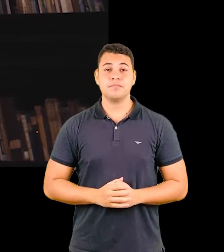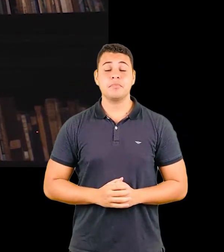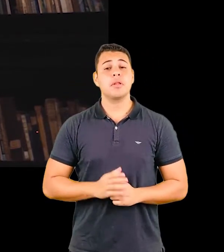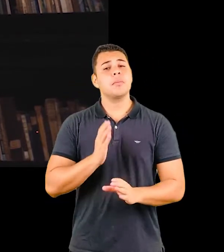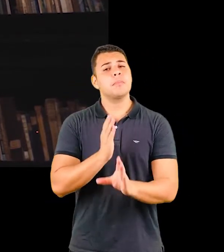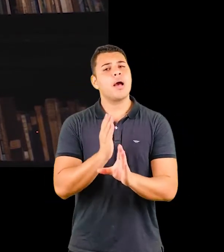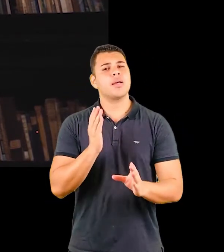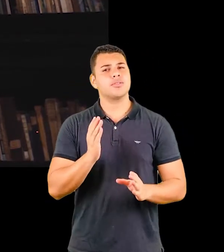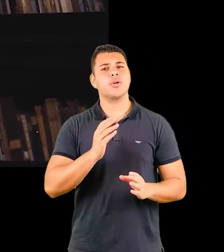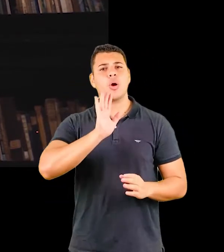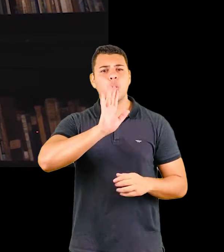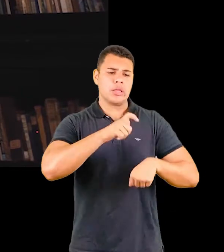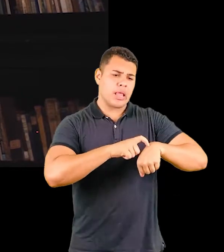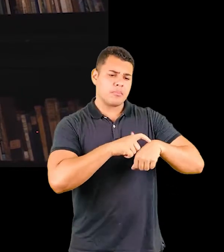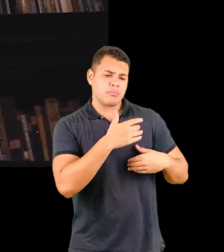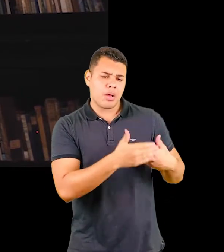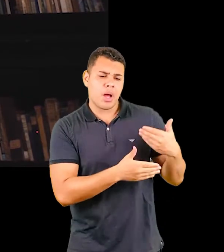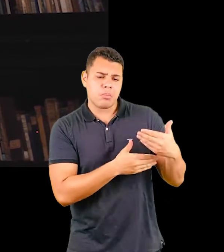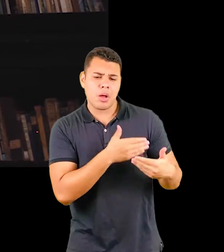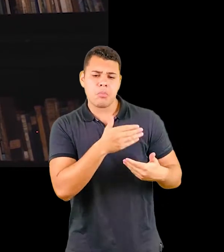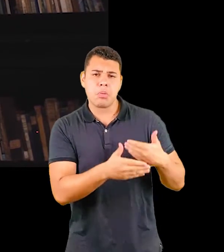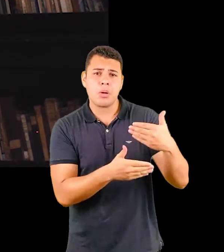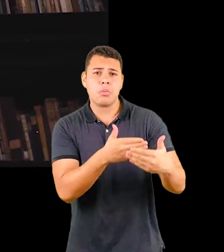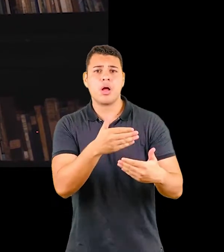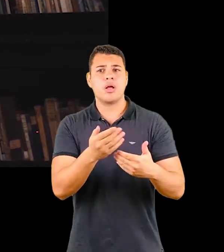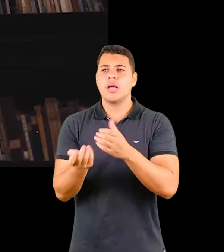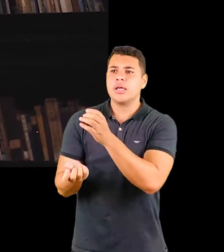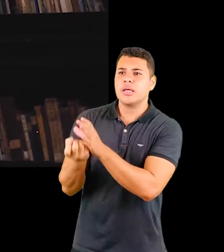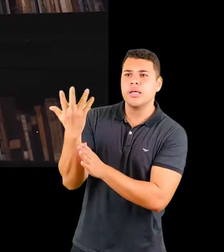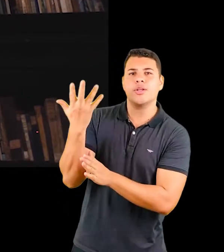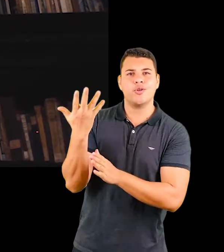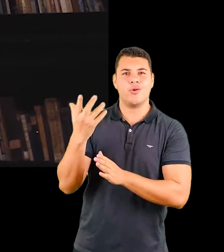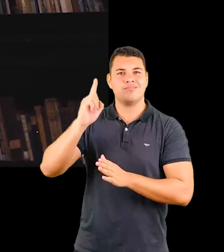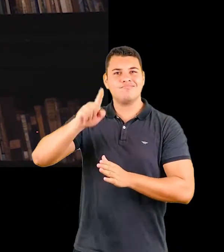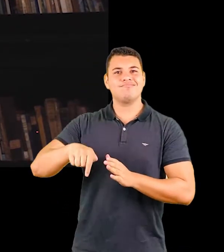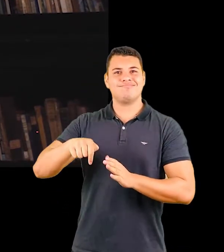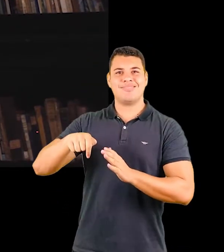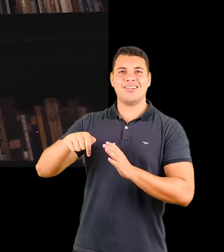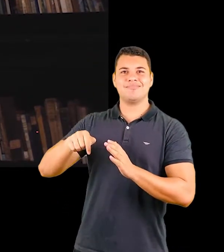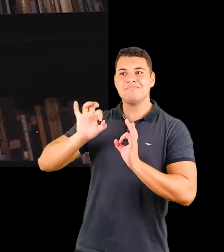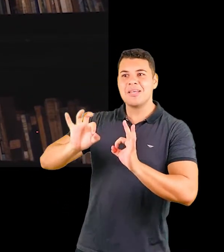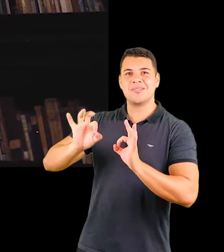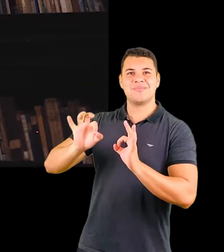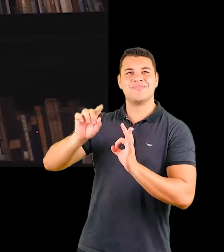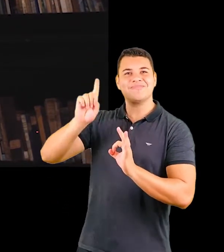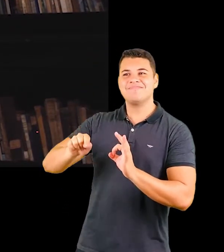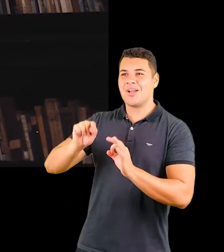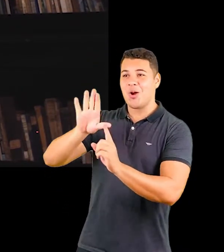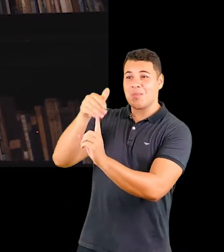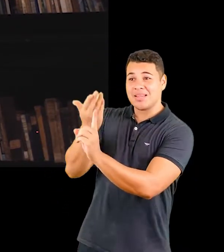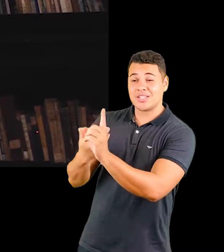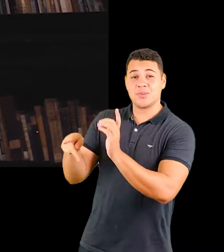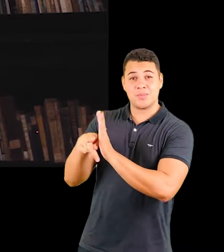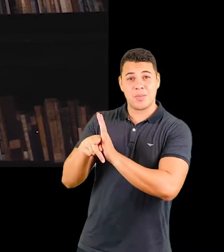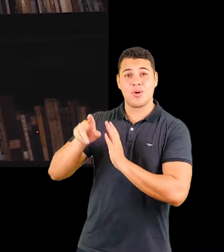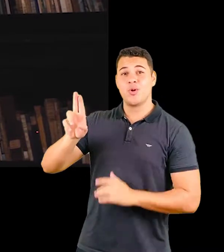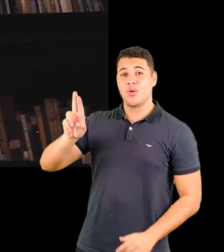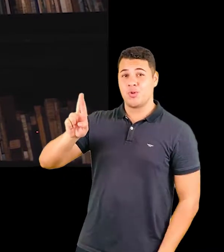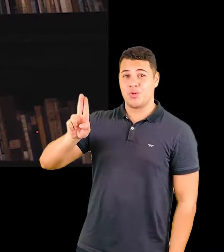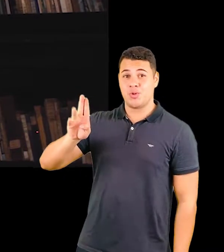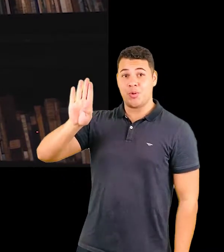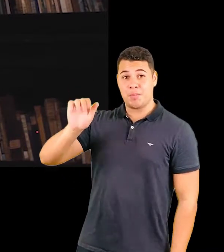com o tempo, na medida que surgiu o livro em homenagem ao Urubá, aí me veio também